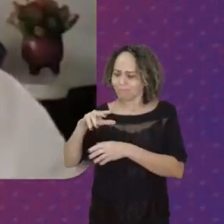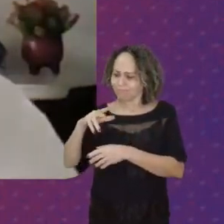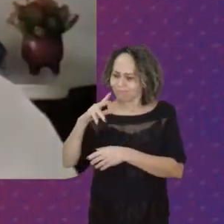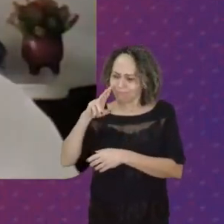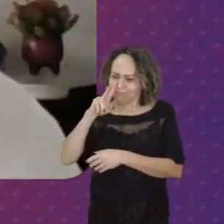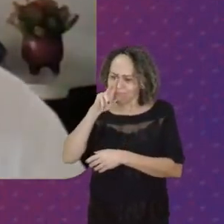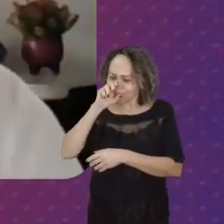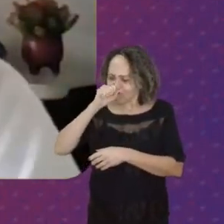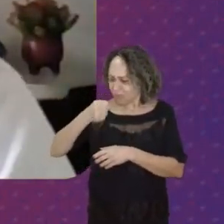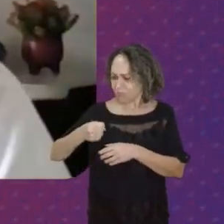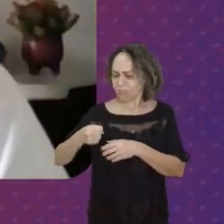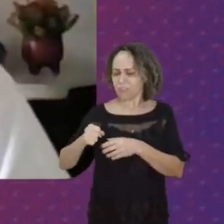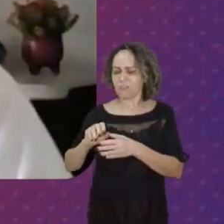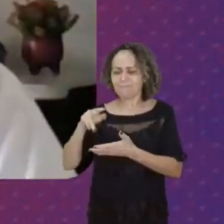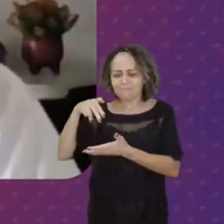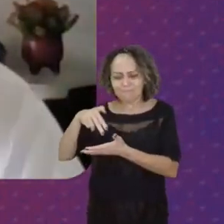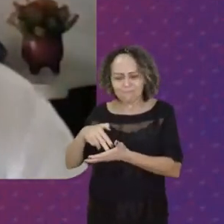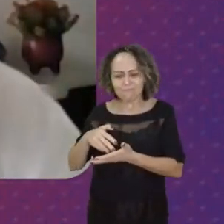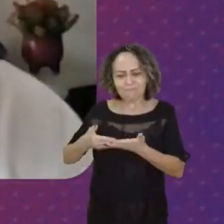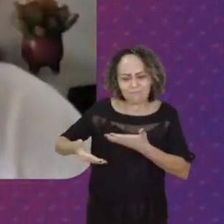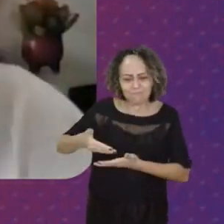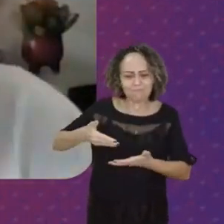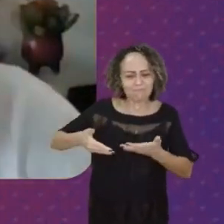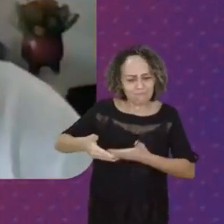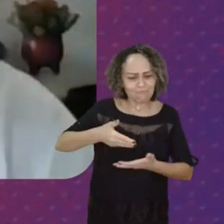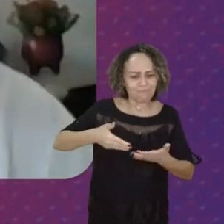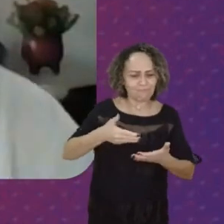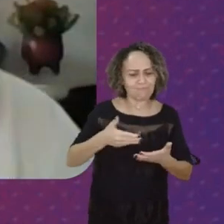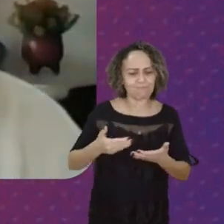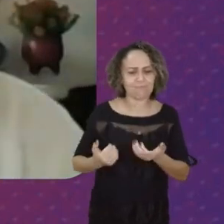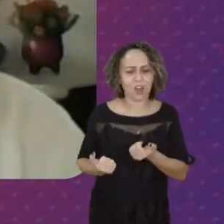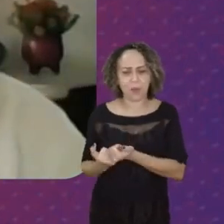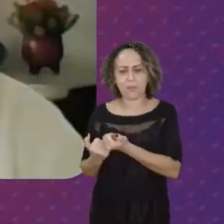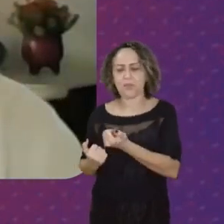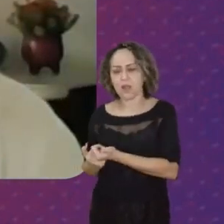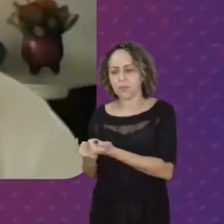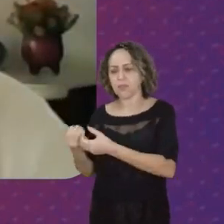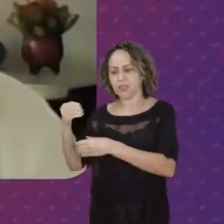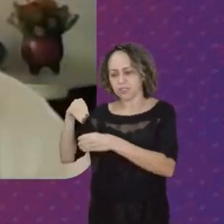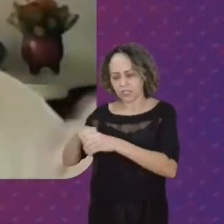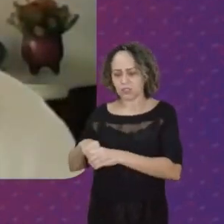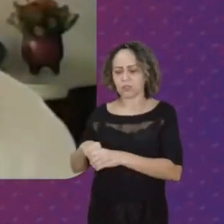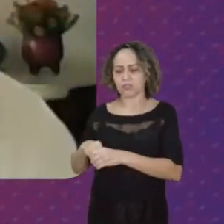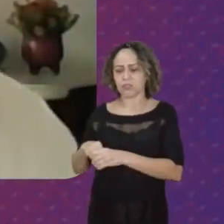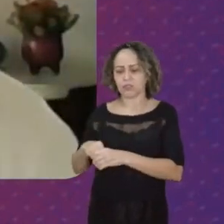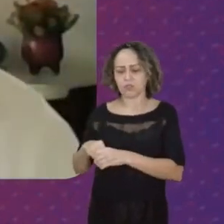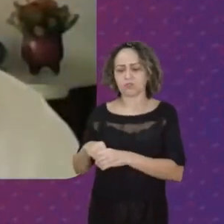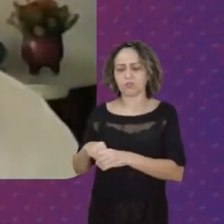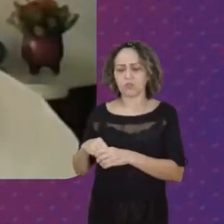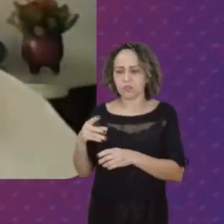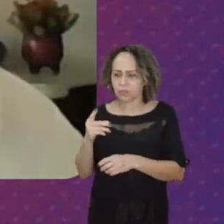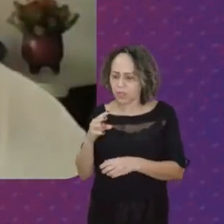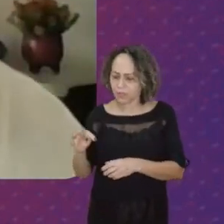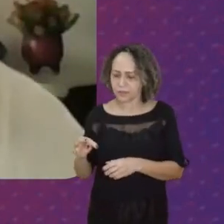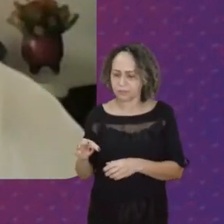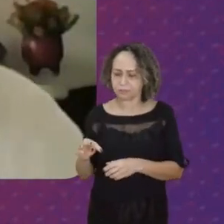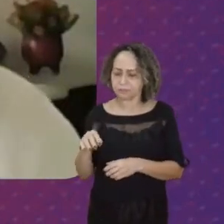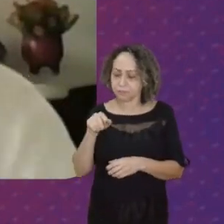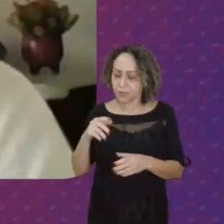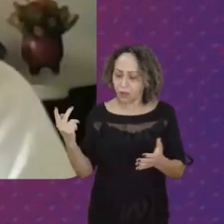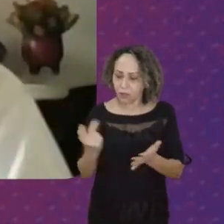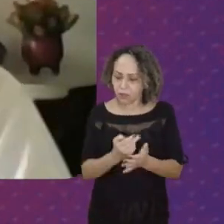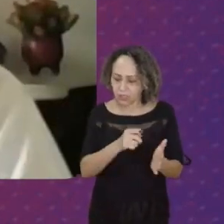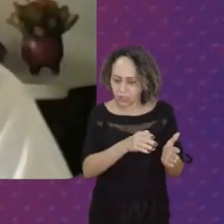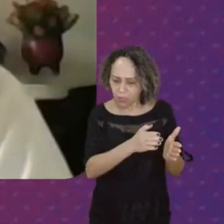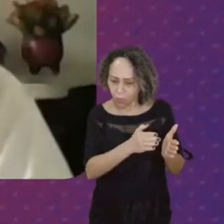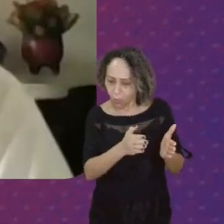buscando aliados dentro do próprio partido. Segundo, porque foram nesses congressos